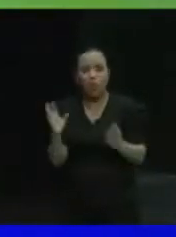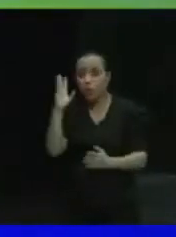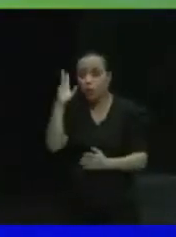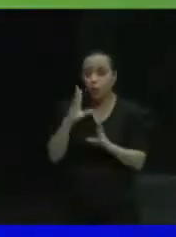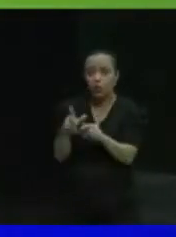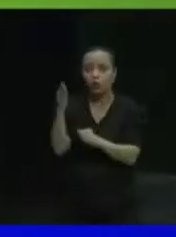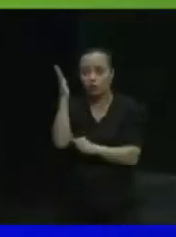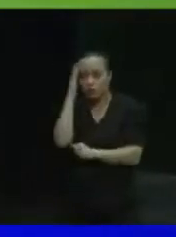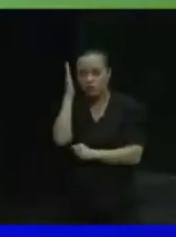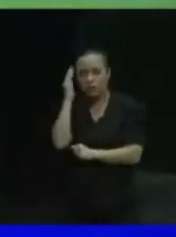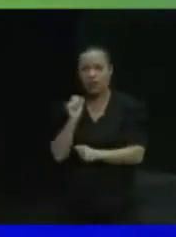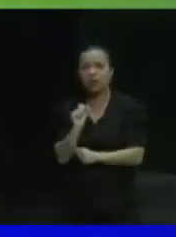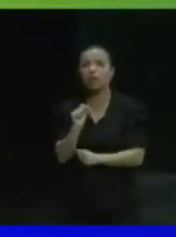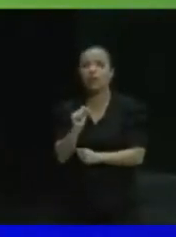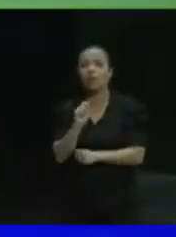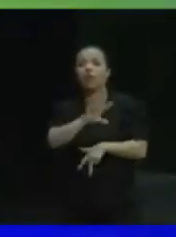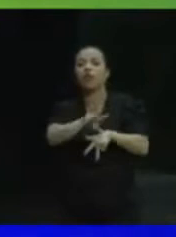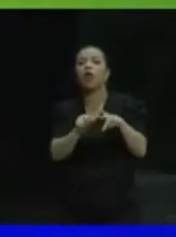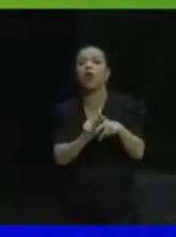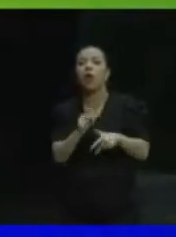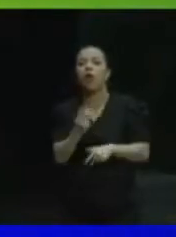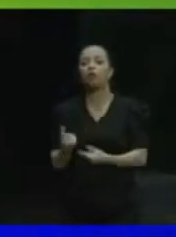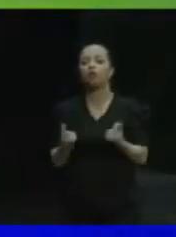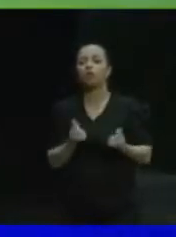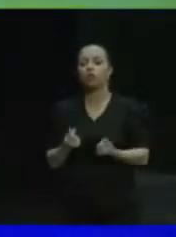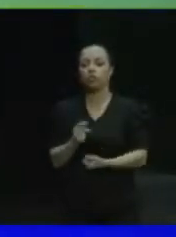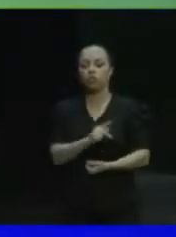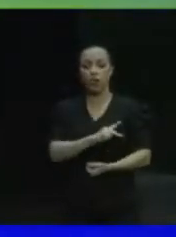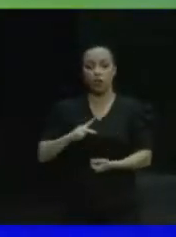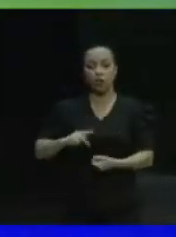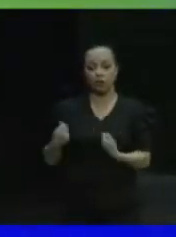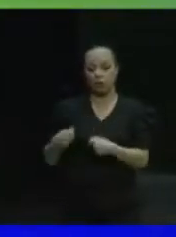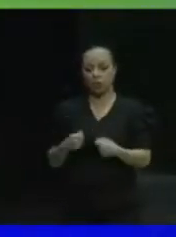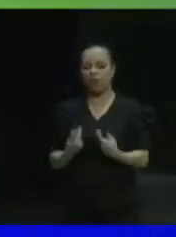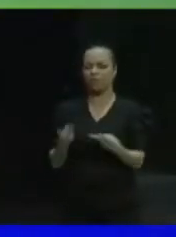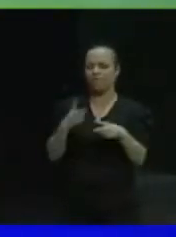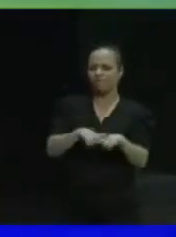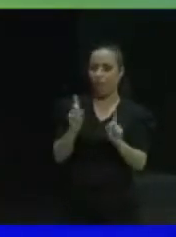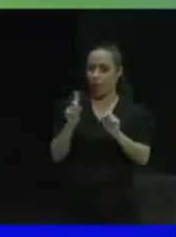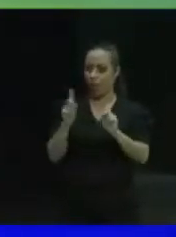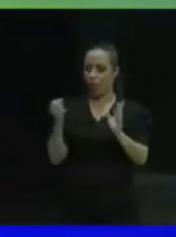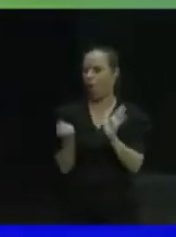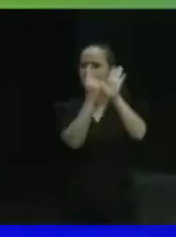sabe que quem desvia dinheiro público tem que ser punido e não premiado.